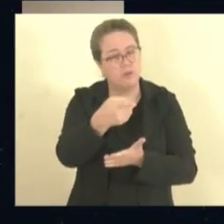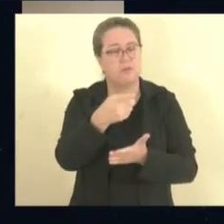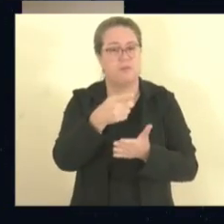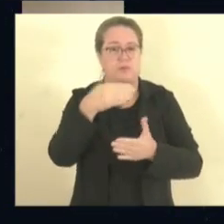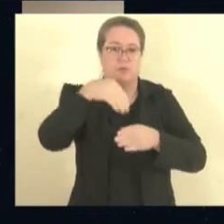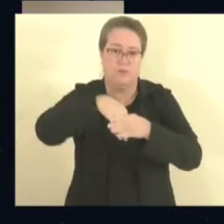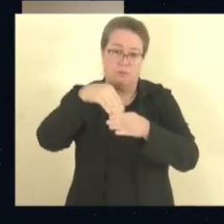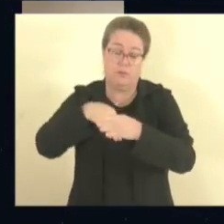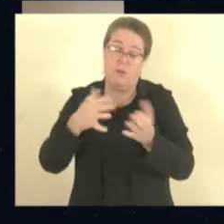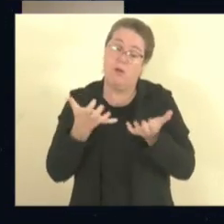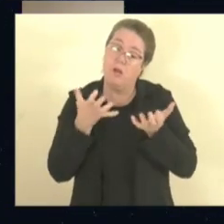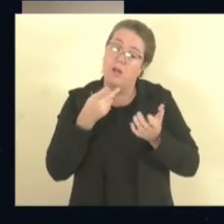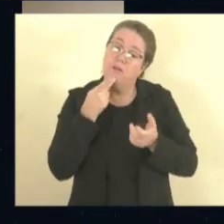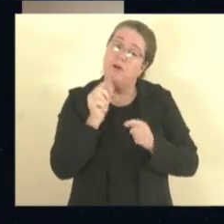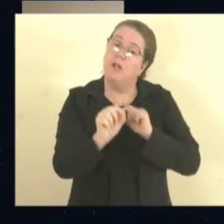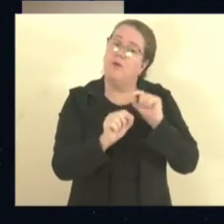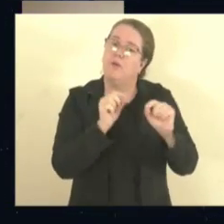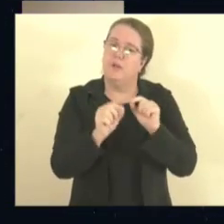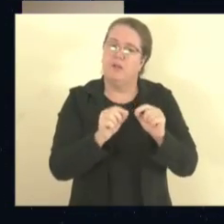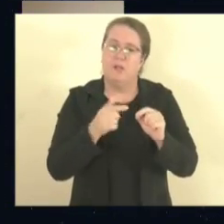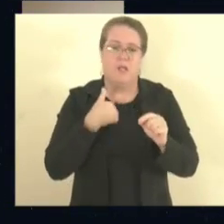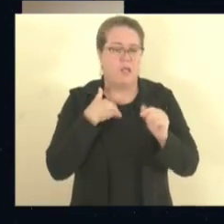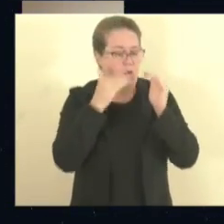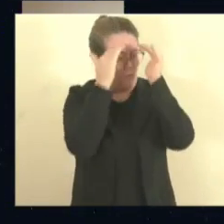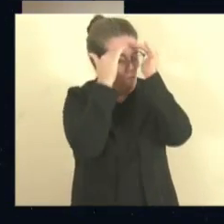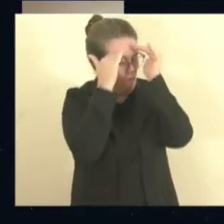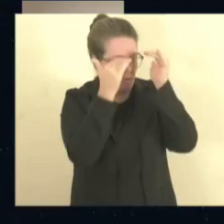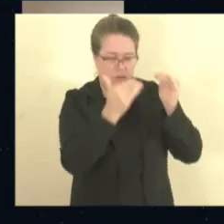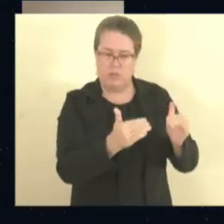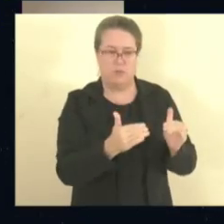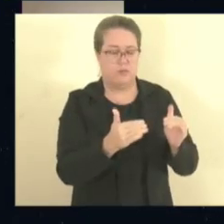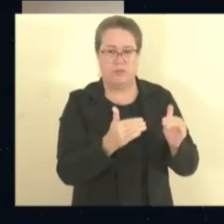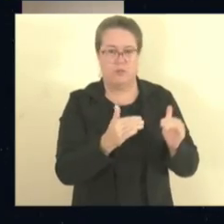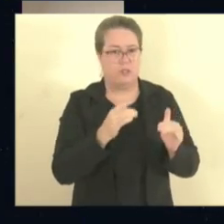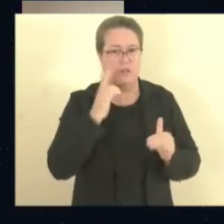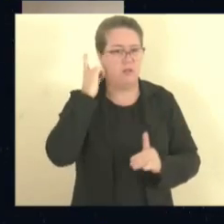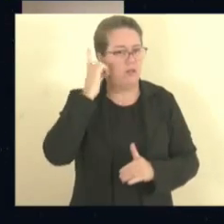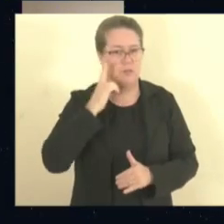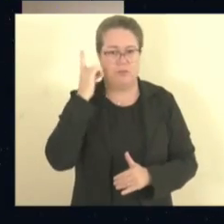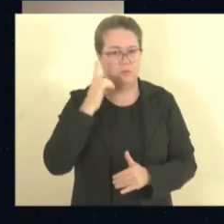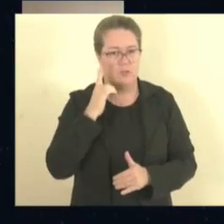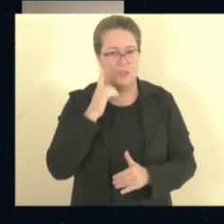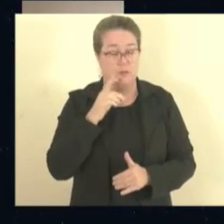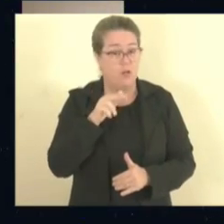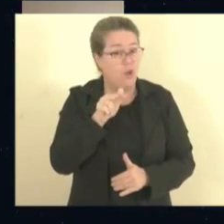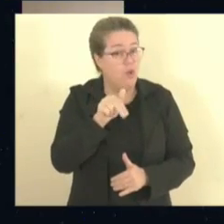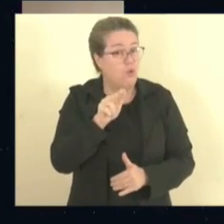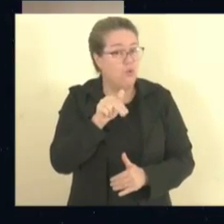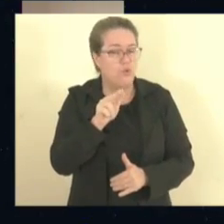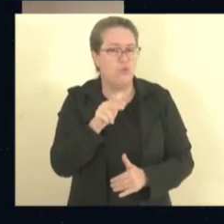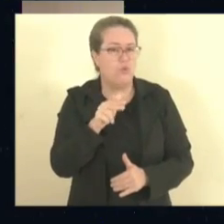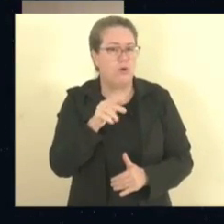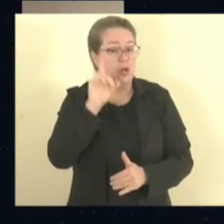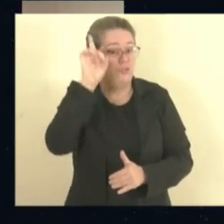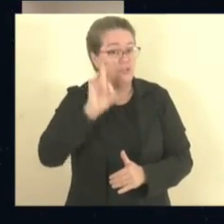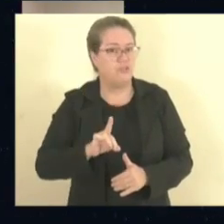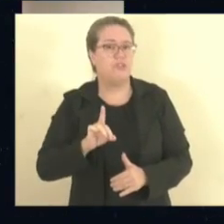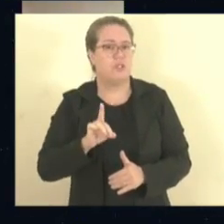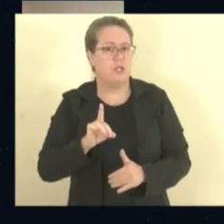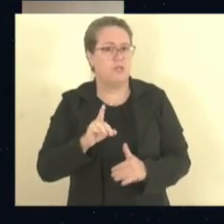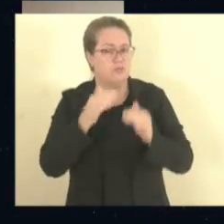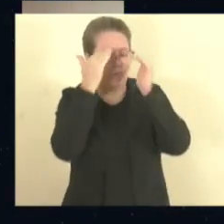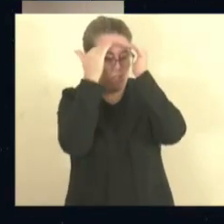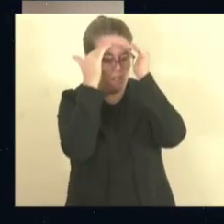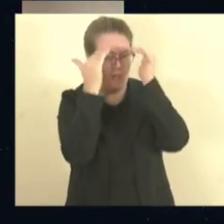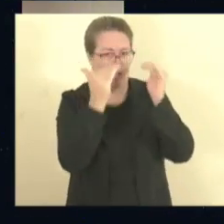Eu queria dizer que eu não desrespeitei nenhum deputado. Pelo contrário, o senhor nunca me deu, Tiago Alves, o direito de eu te desrespeitar.